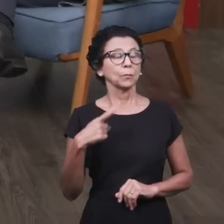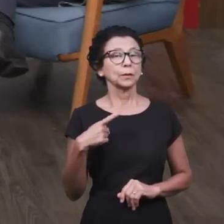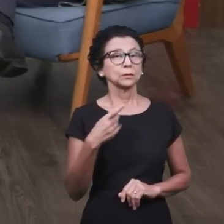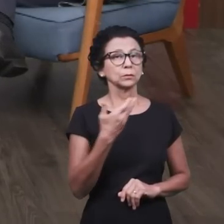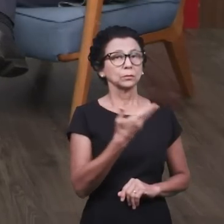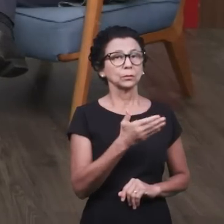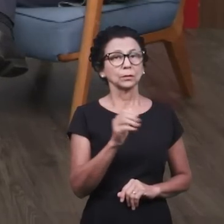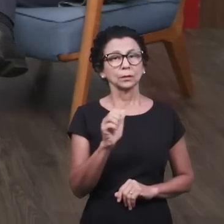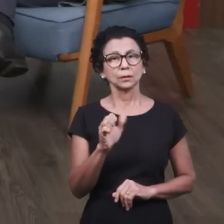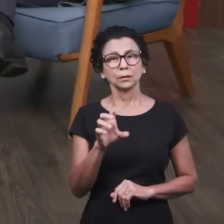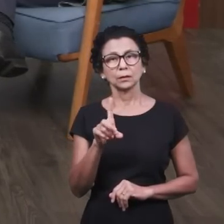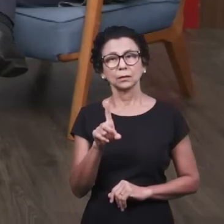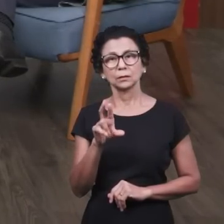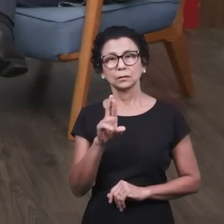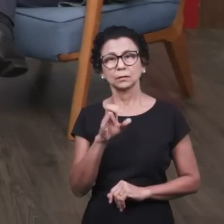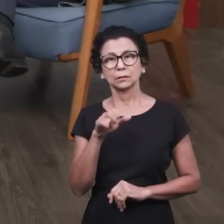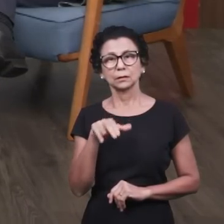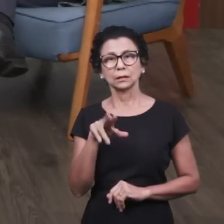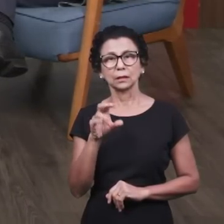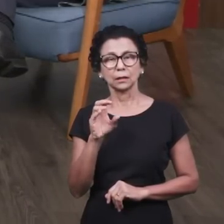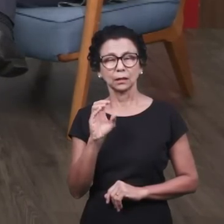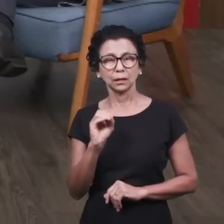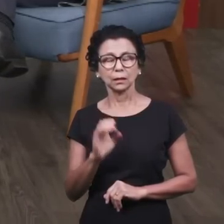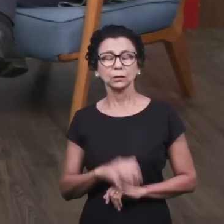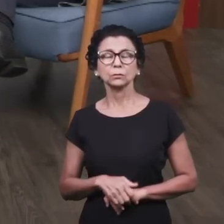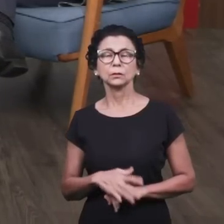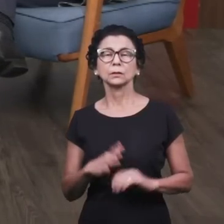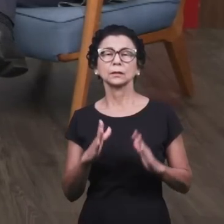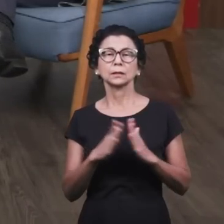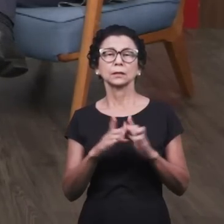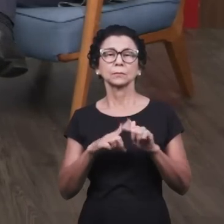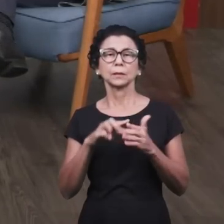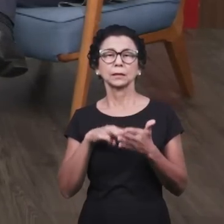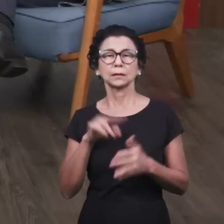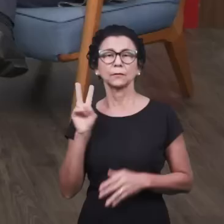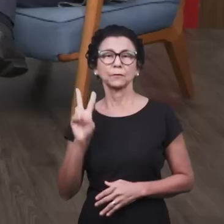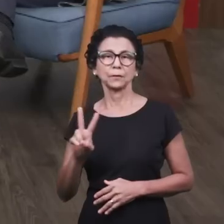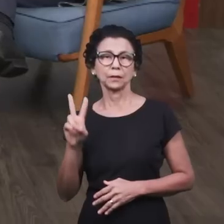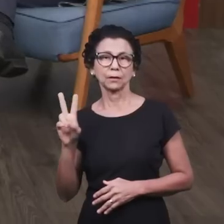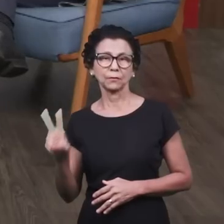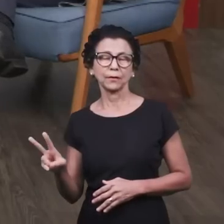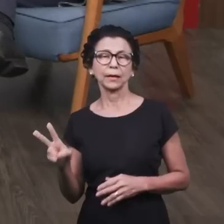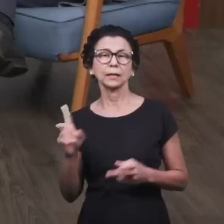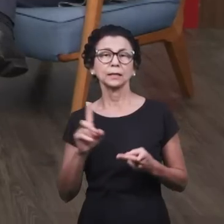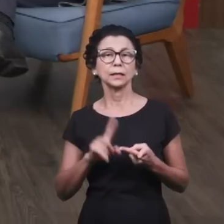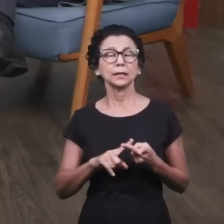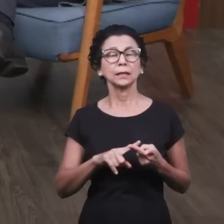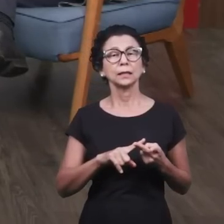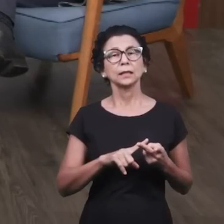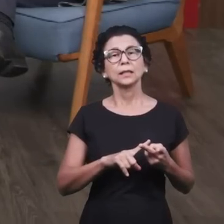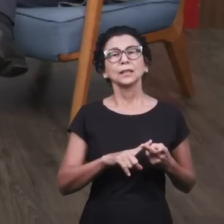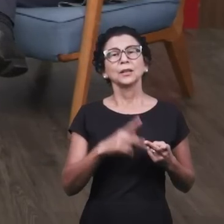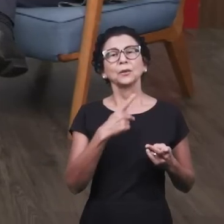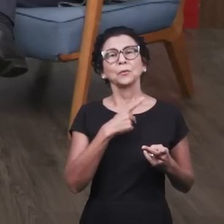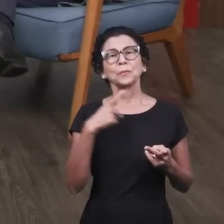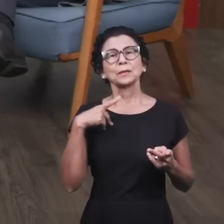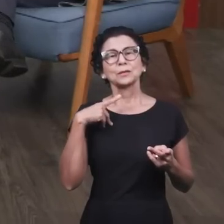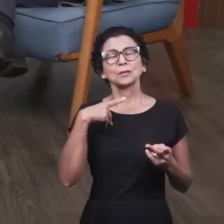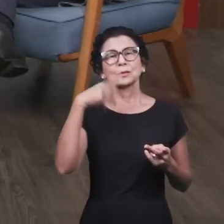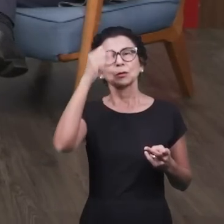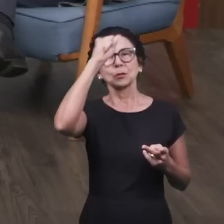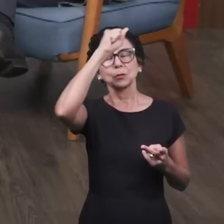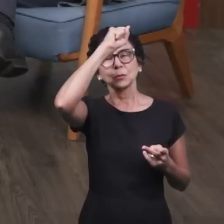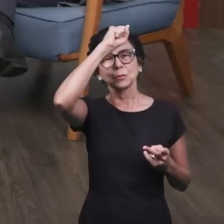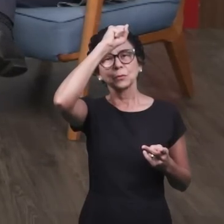igreja aqui na cidade de Vila Velha, e o pastor Sérgio Souza na igreja da Enseada do Suá, em Vitória, vindo